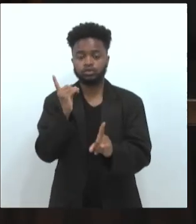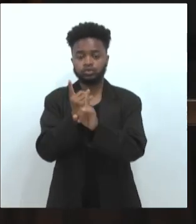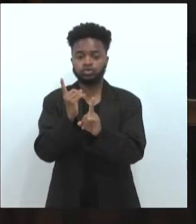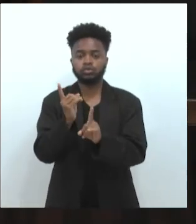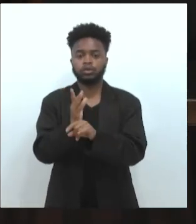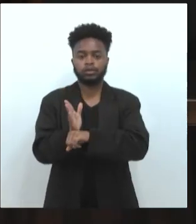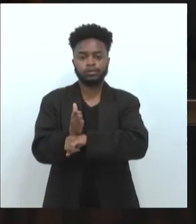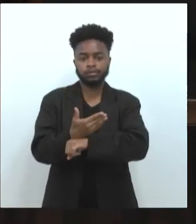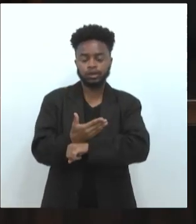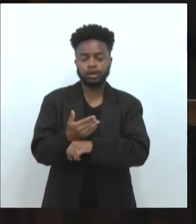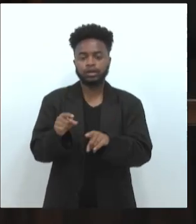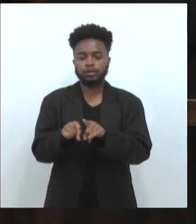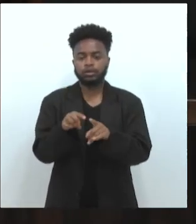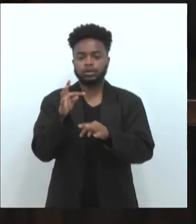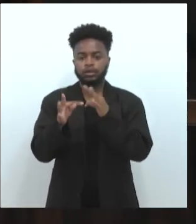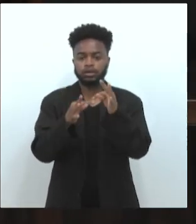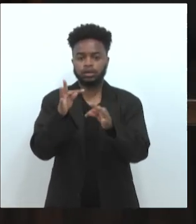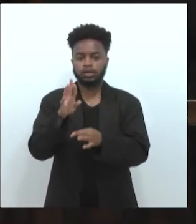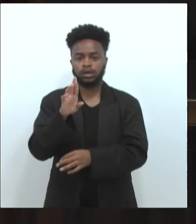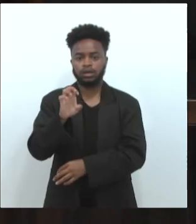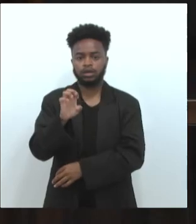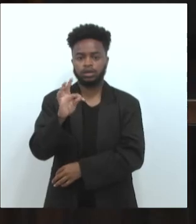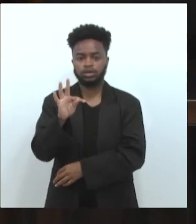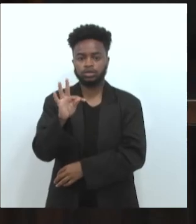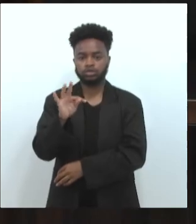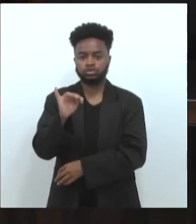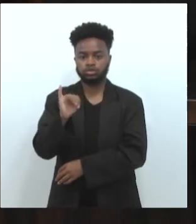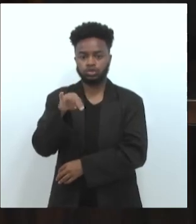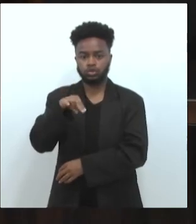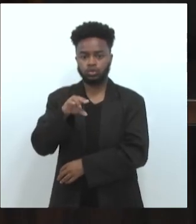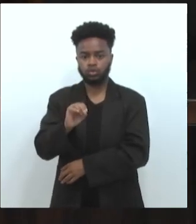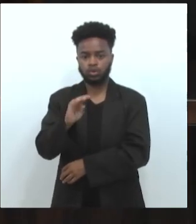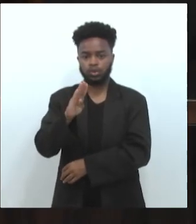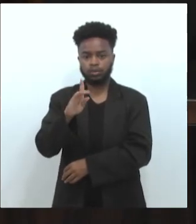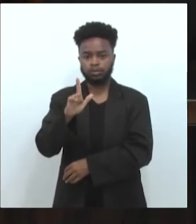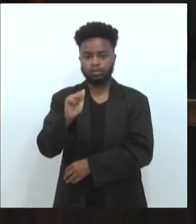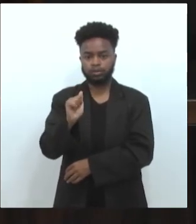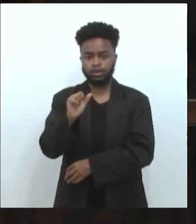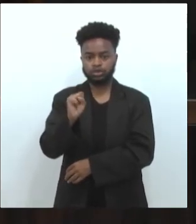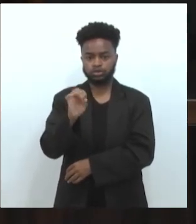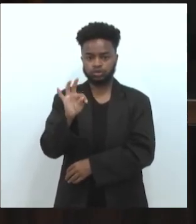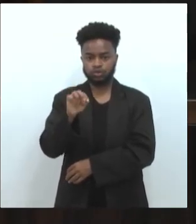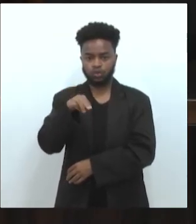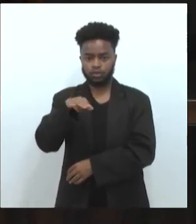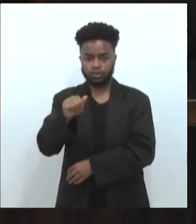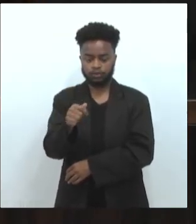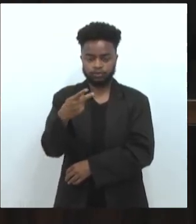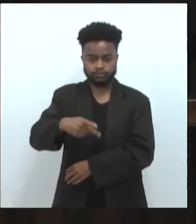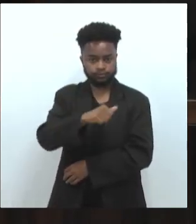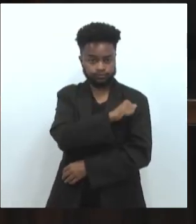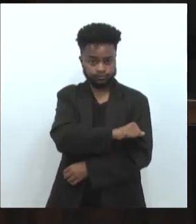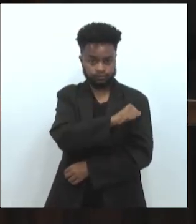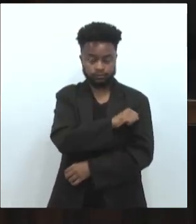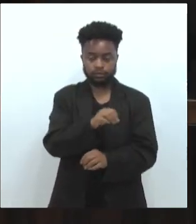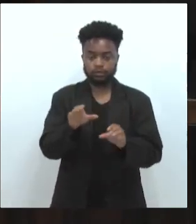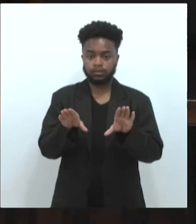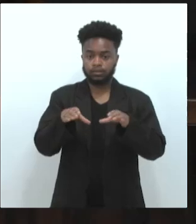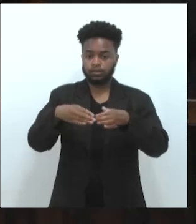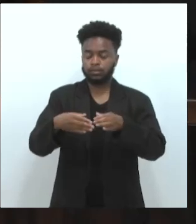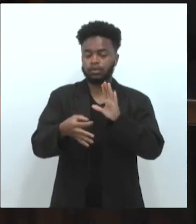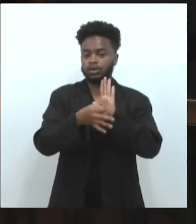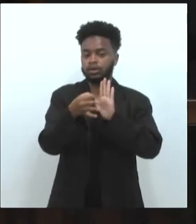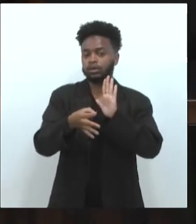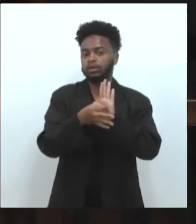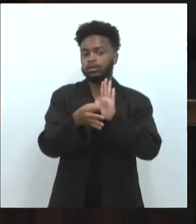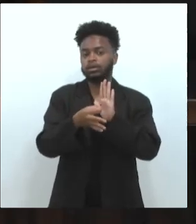de tratamento de retinoblastoma no âmbito do Estado do Rio de Janeiro. Pareceres das comissões de Constituição e